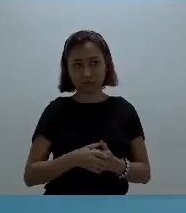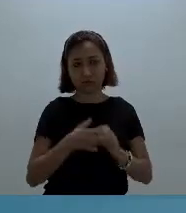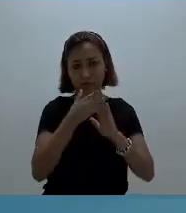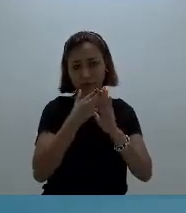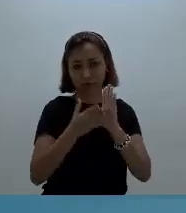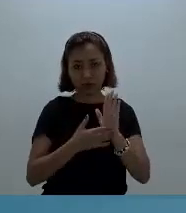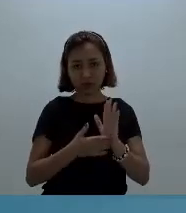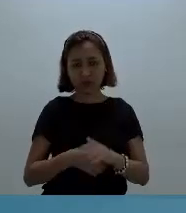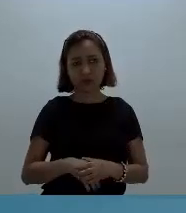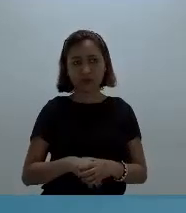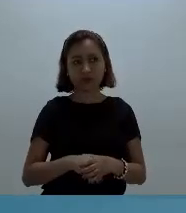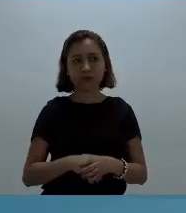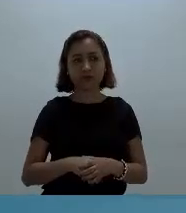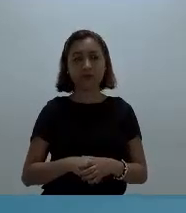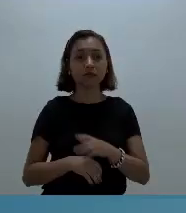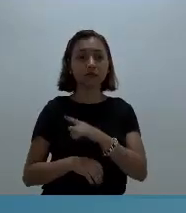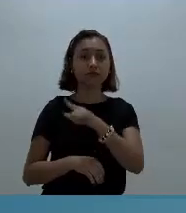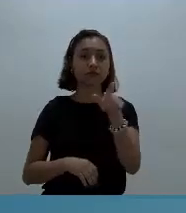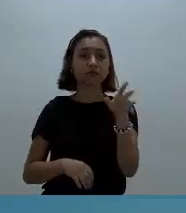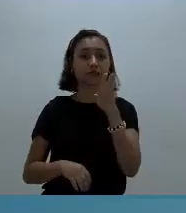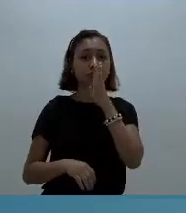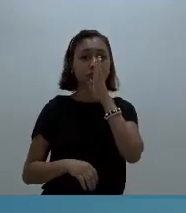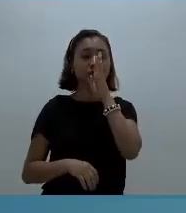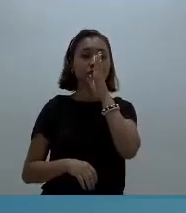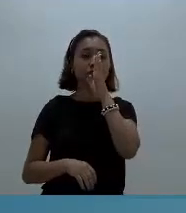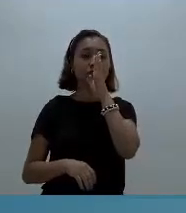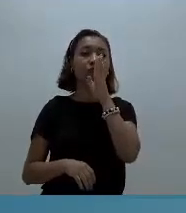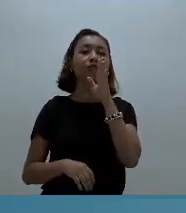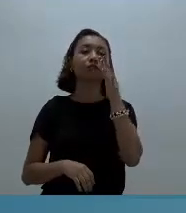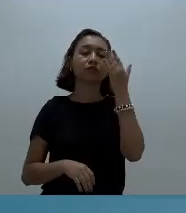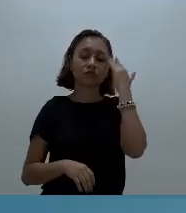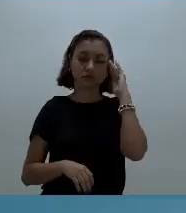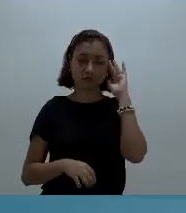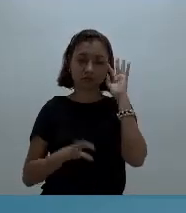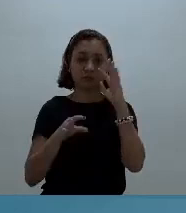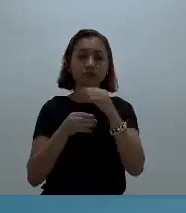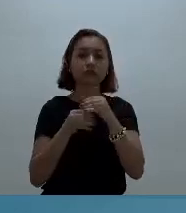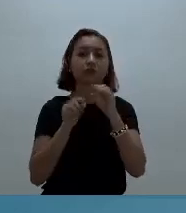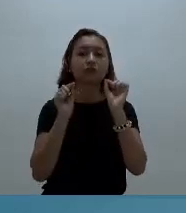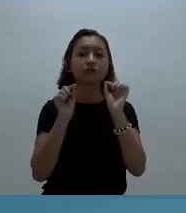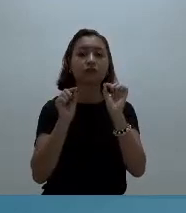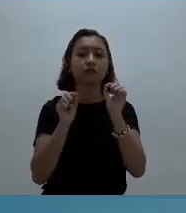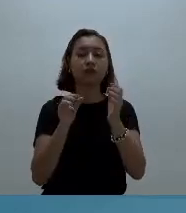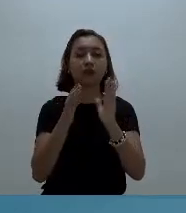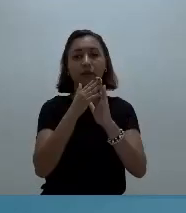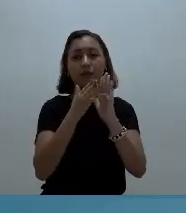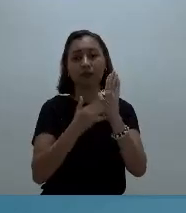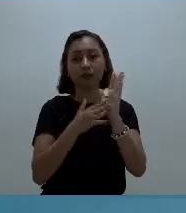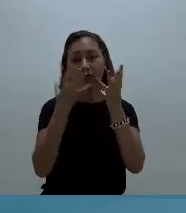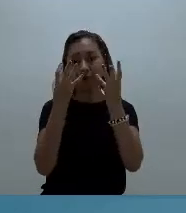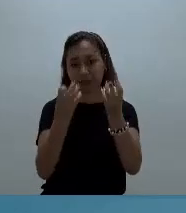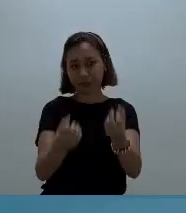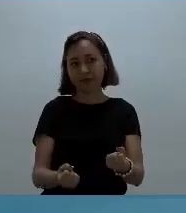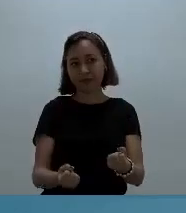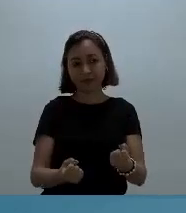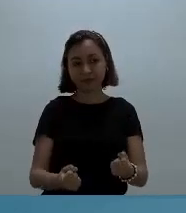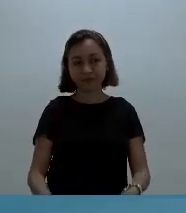Em silêncio, proposta aprovada. A segunda proposta é